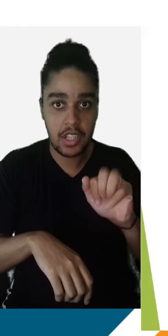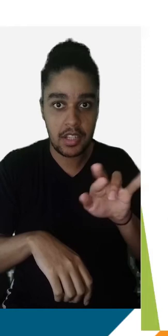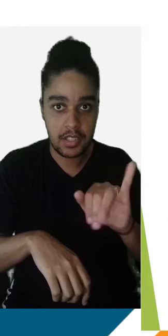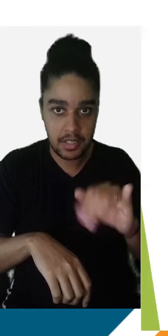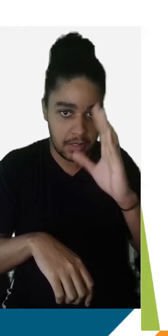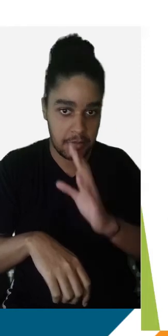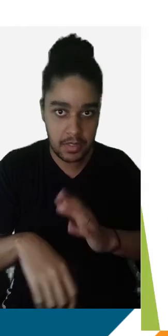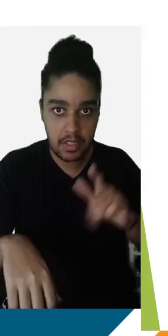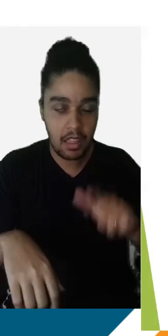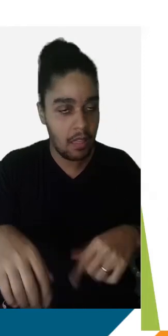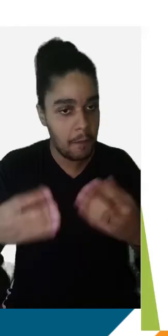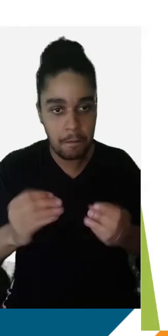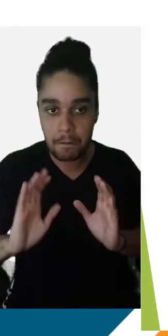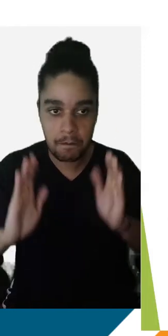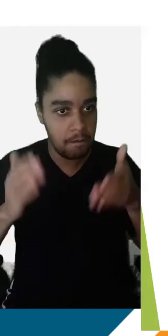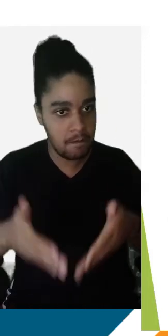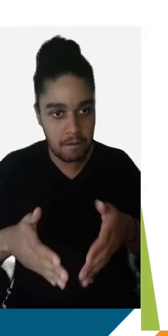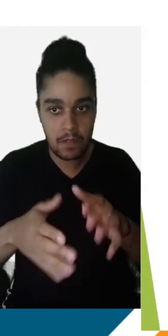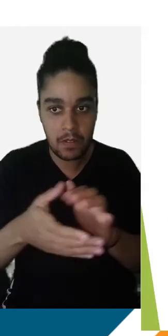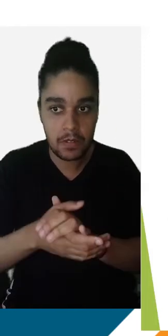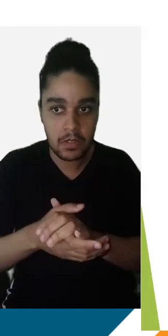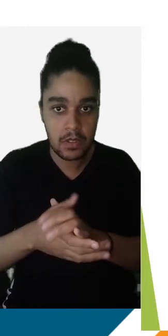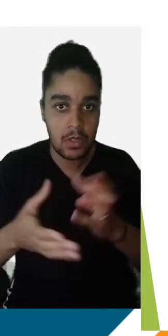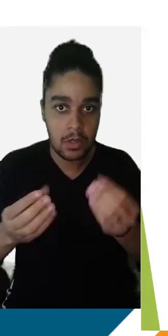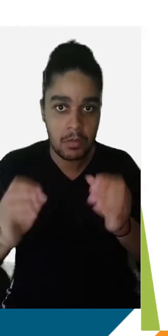brasileira, pessoal, extremamente concentrada,